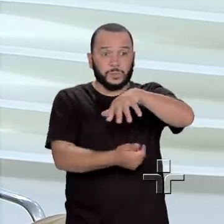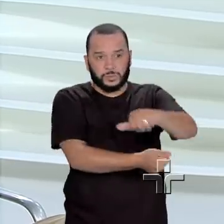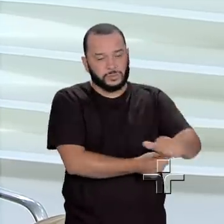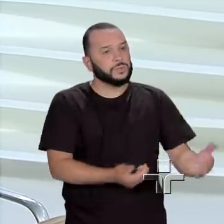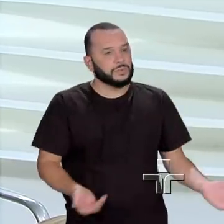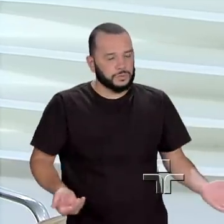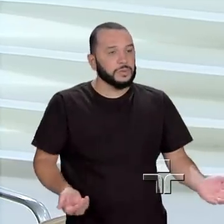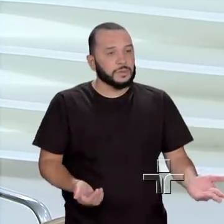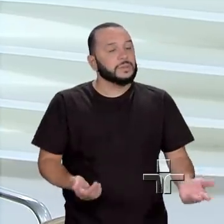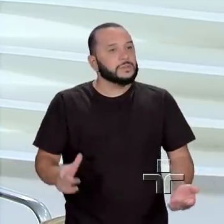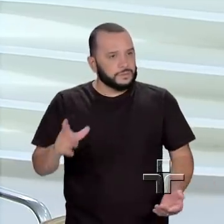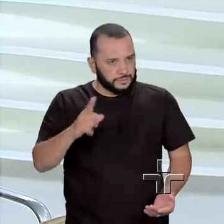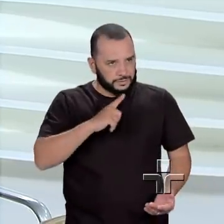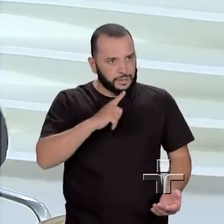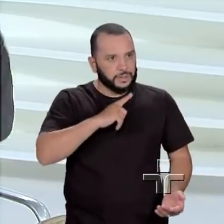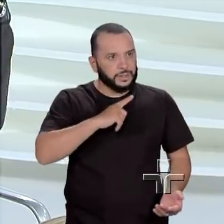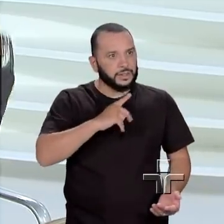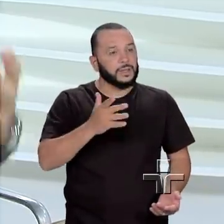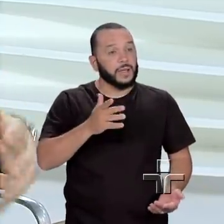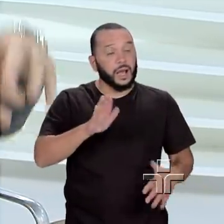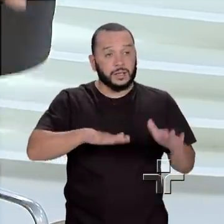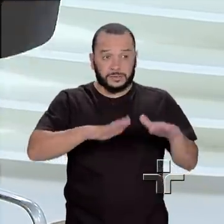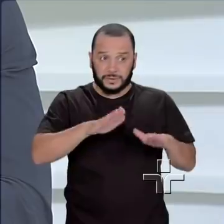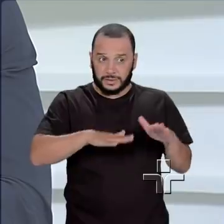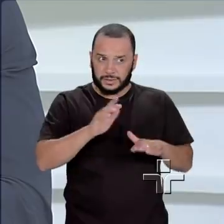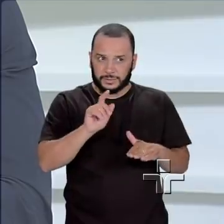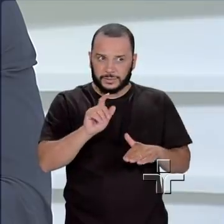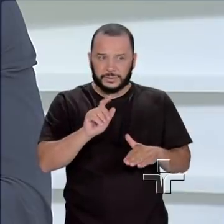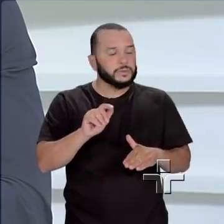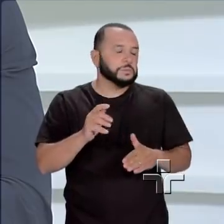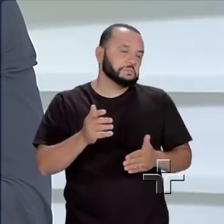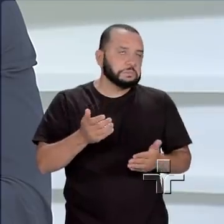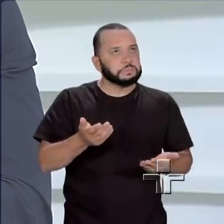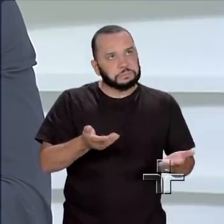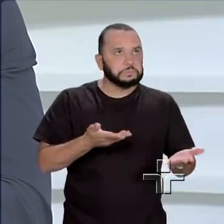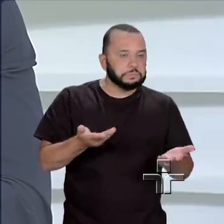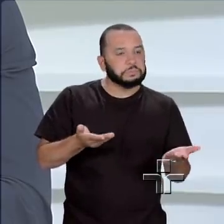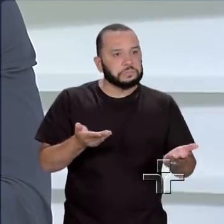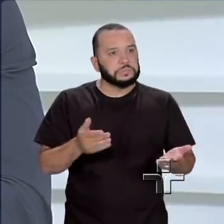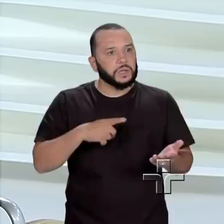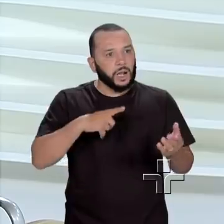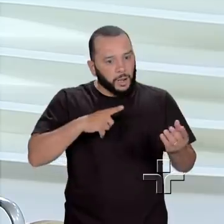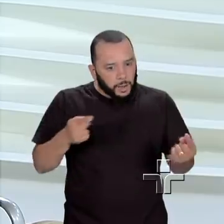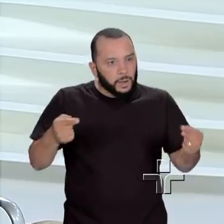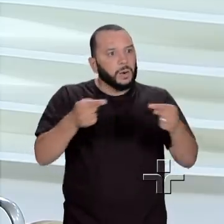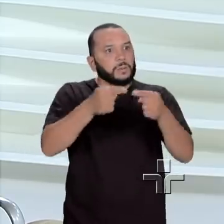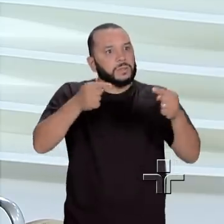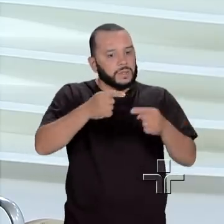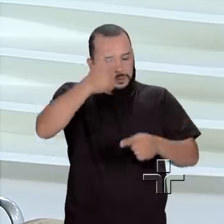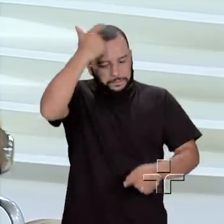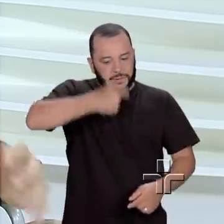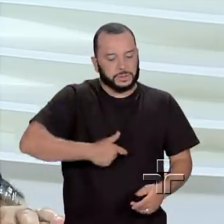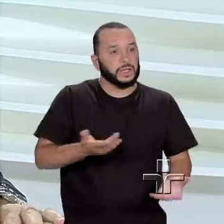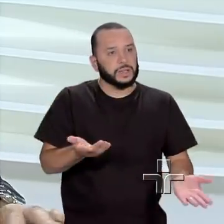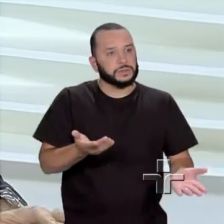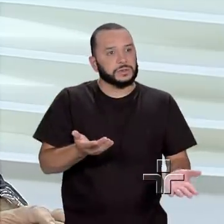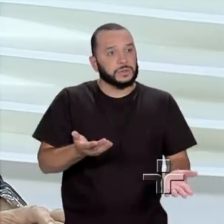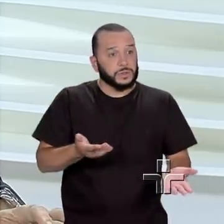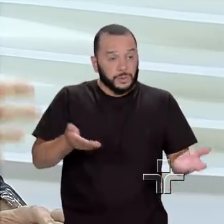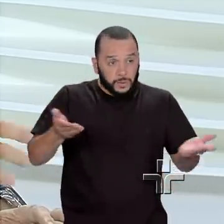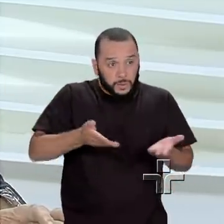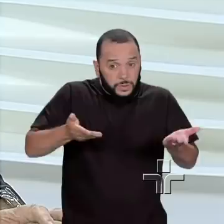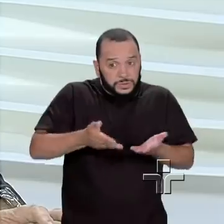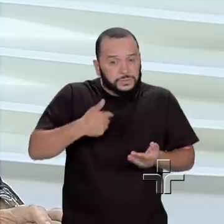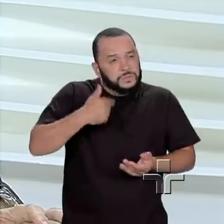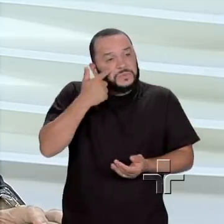casos têm personagens ou de uma certa forma se encaixam dentro de certos personagens, que daqui a pouco a gente vai ver